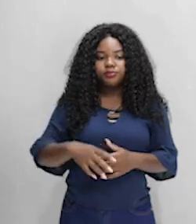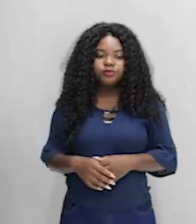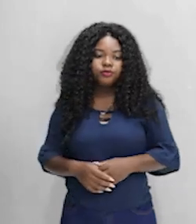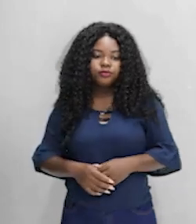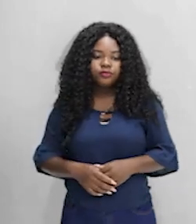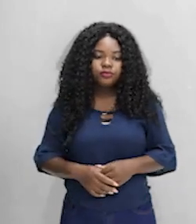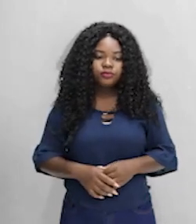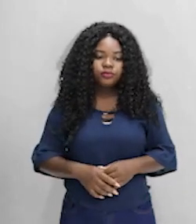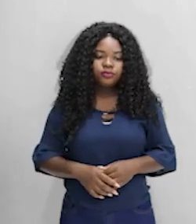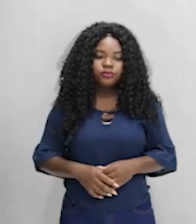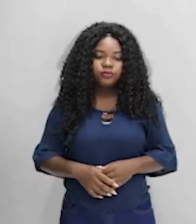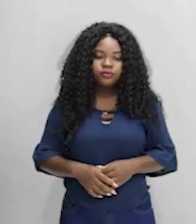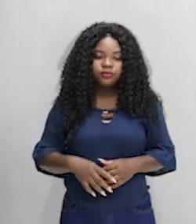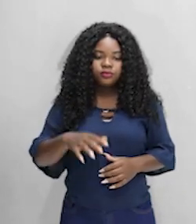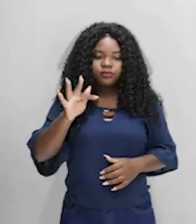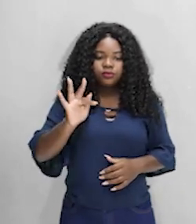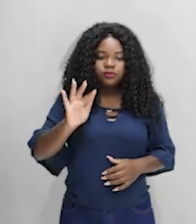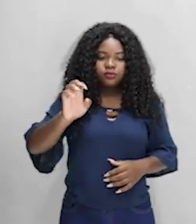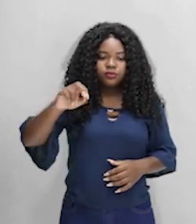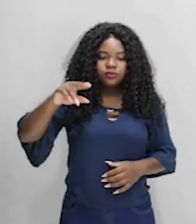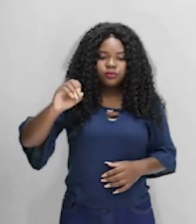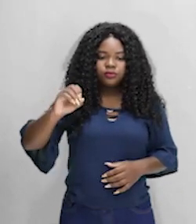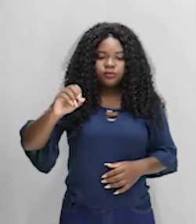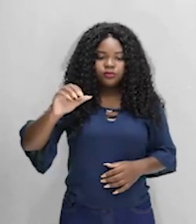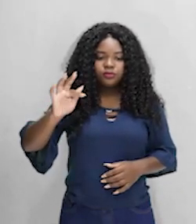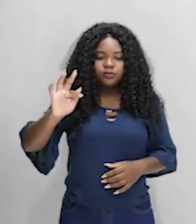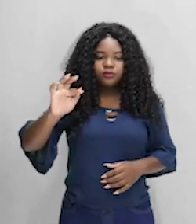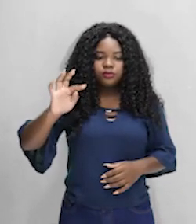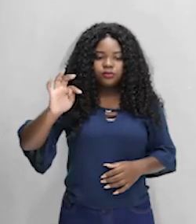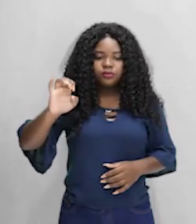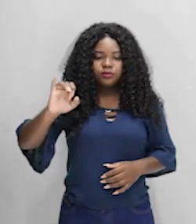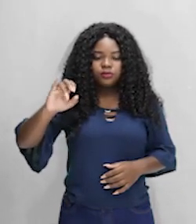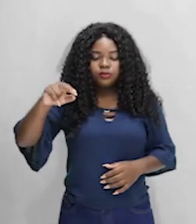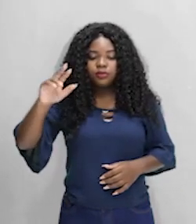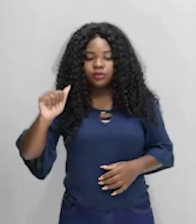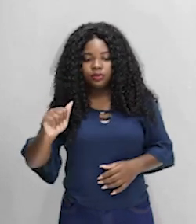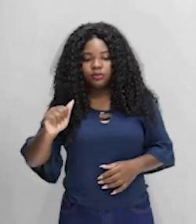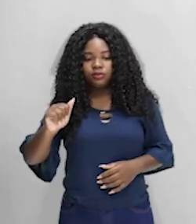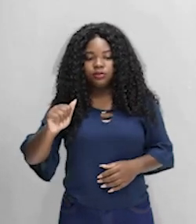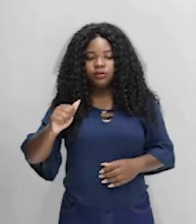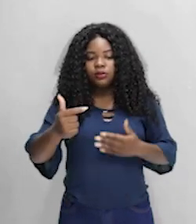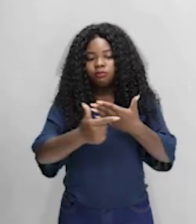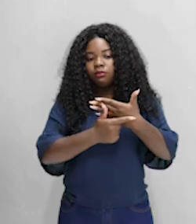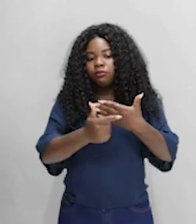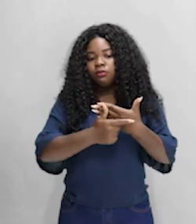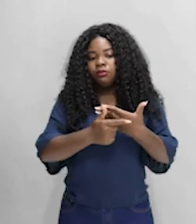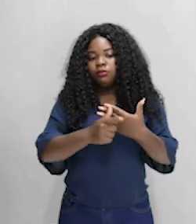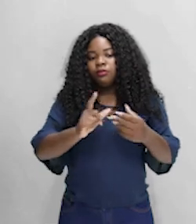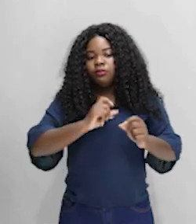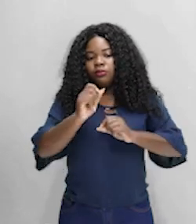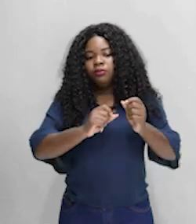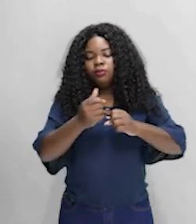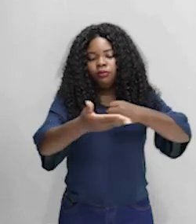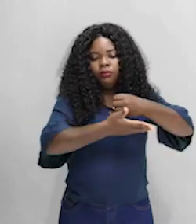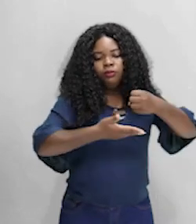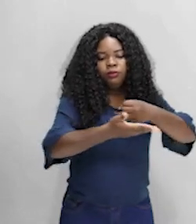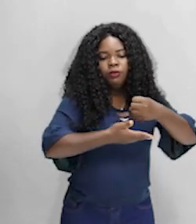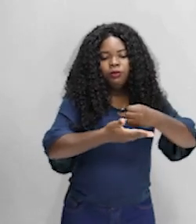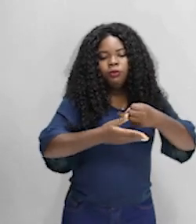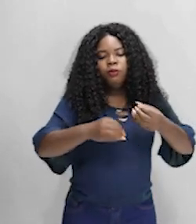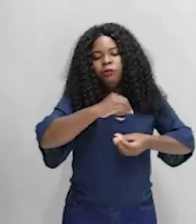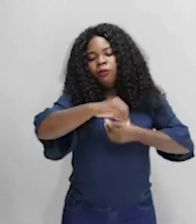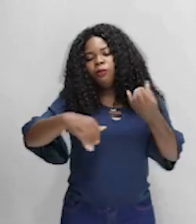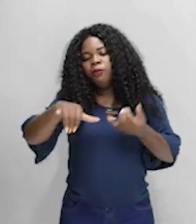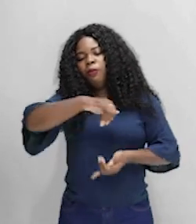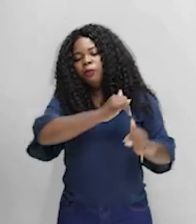relembrar, é uma substância que funciona como um indicador ácido-base. Ou seja, é uma substância que